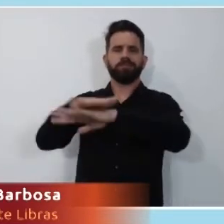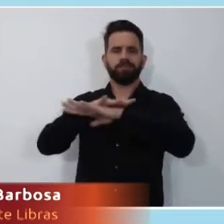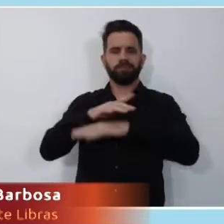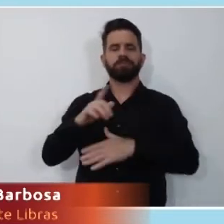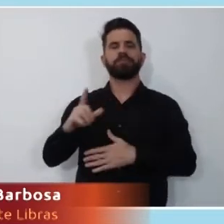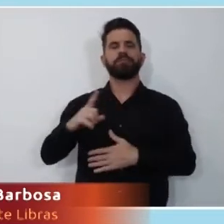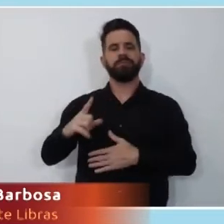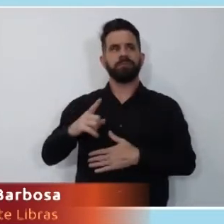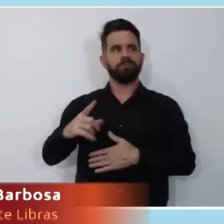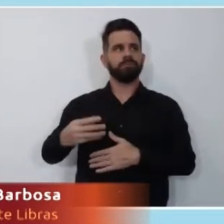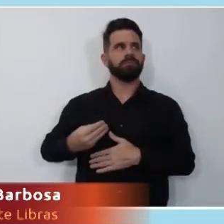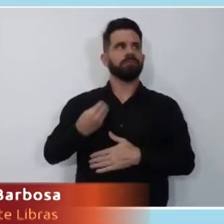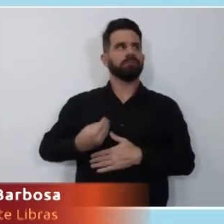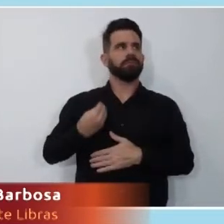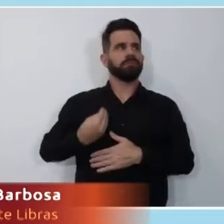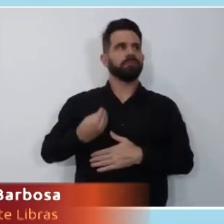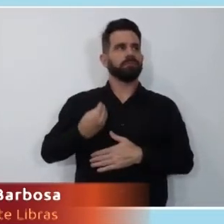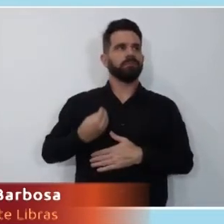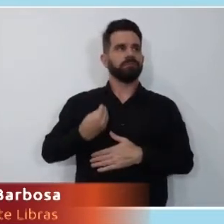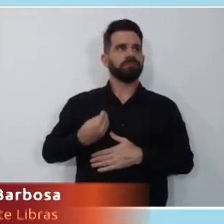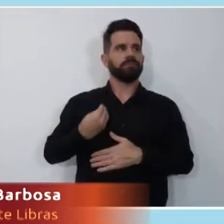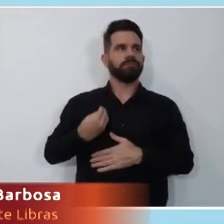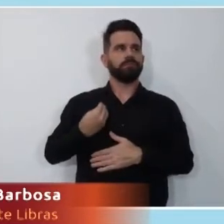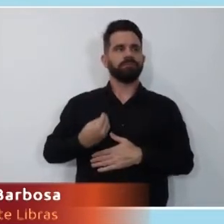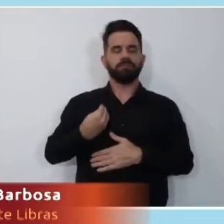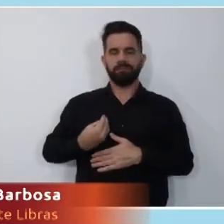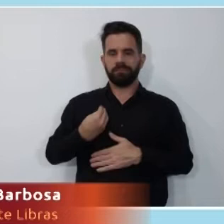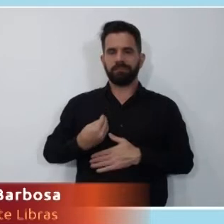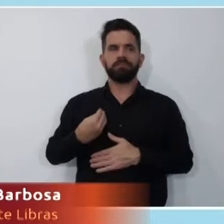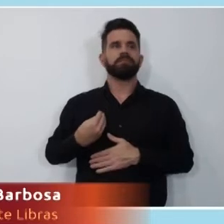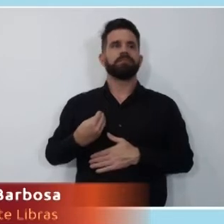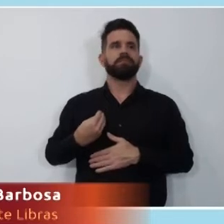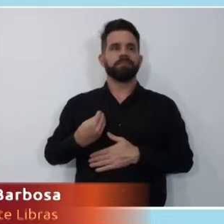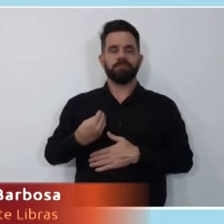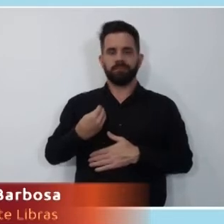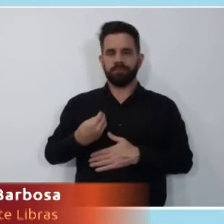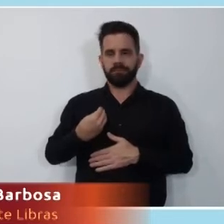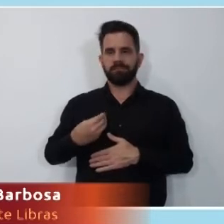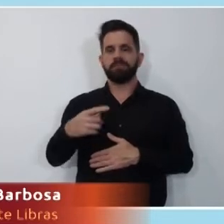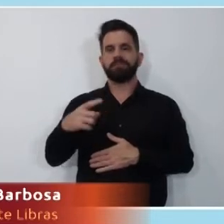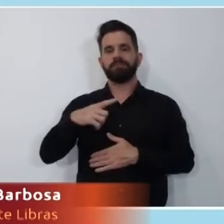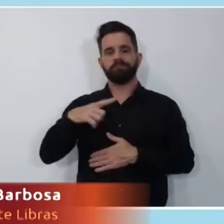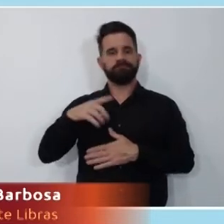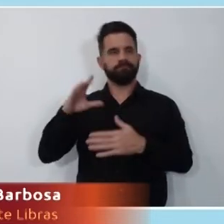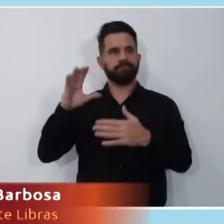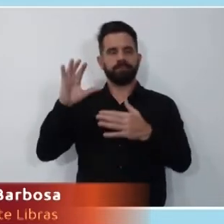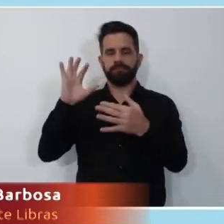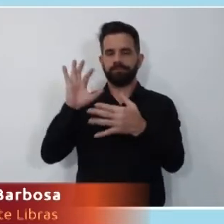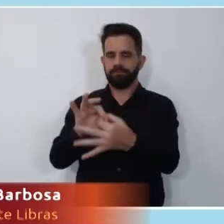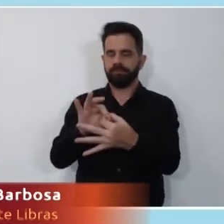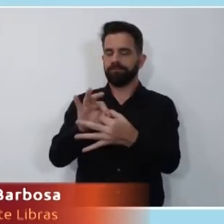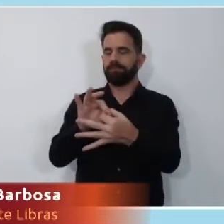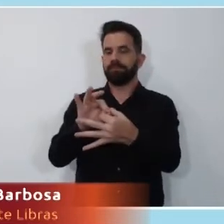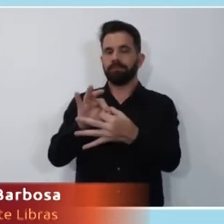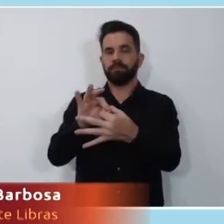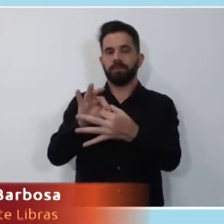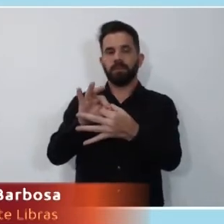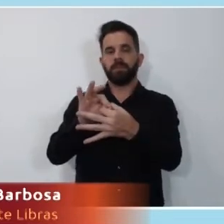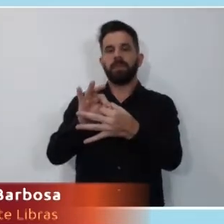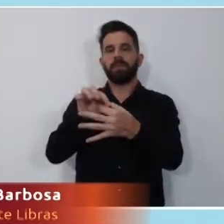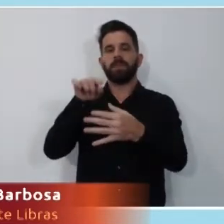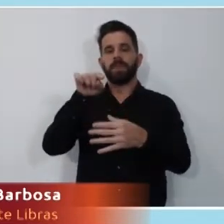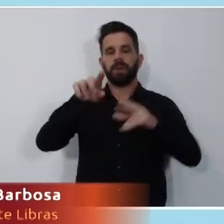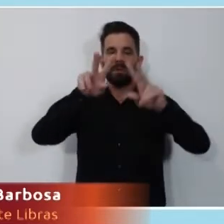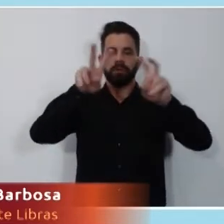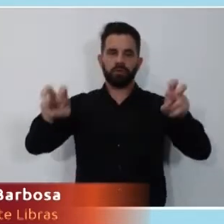omissão. Isso fez com que houvesse um sucateamento muito forte do sistema de transporte público coletivo, uma perda de